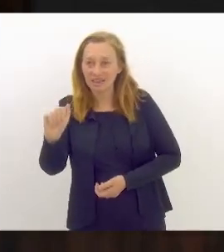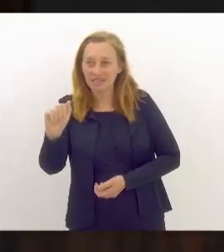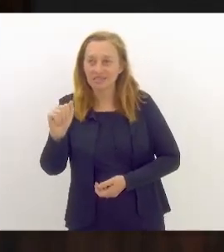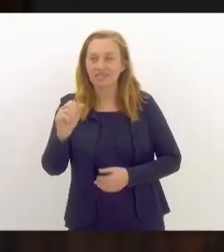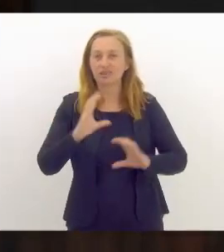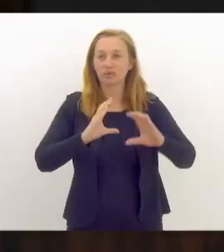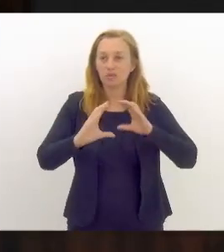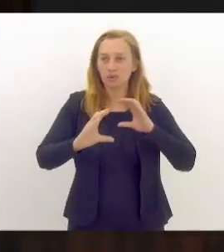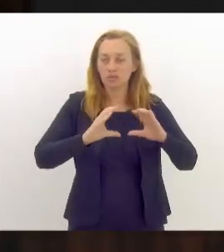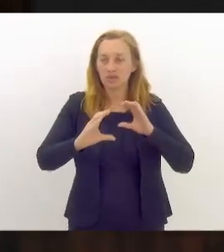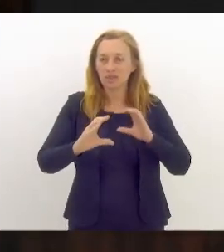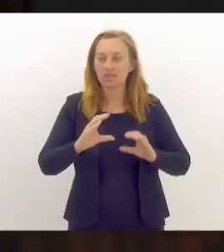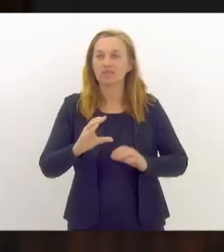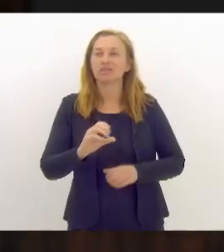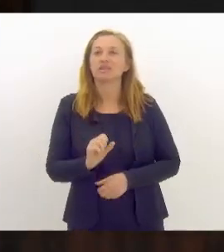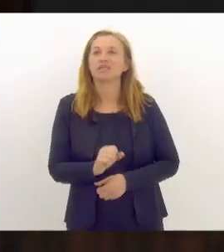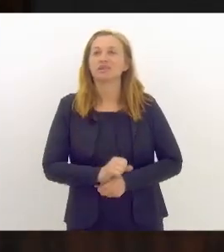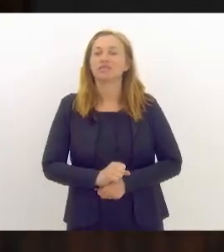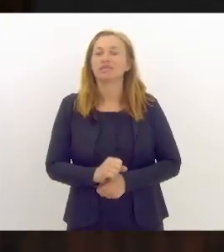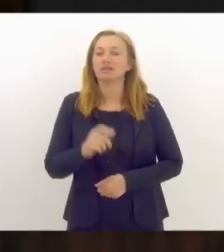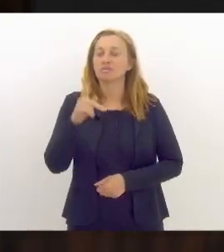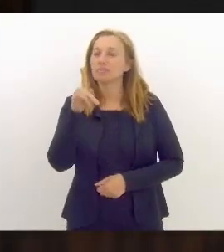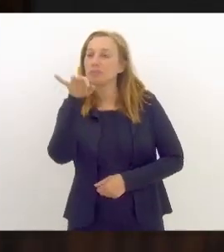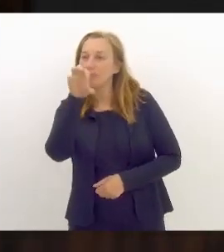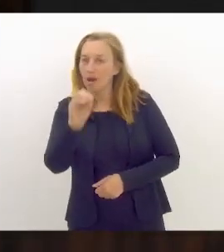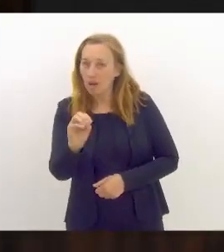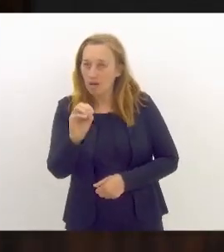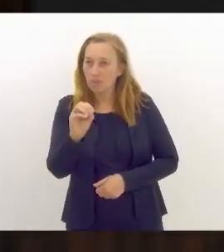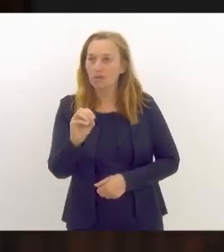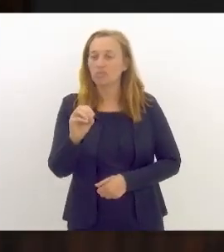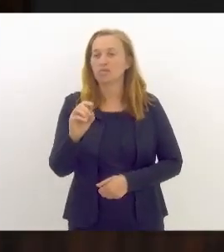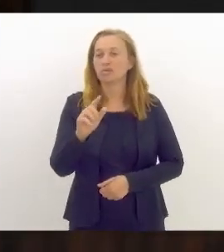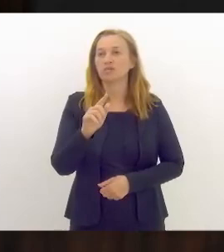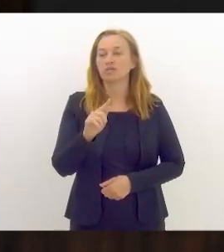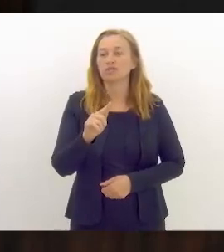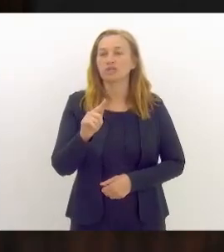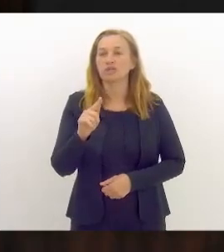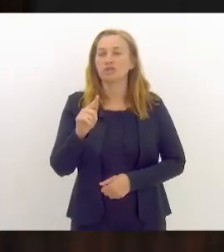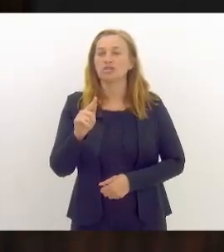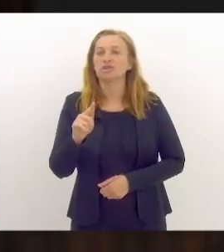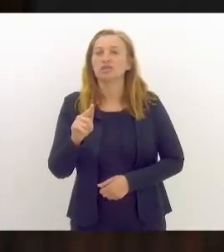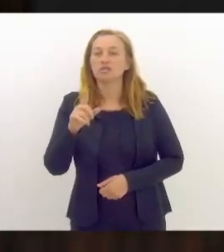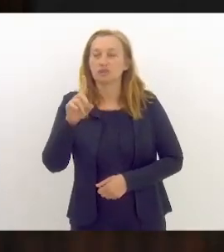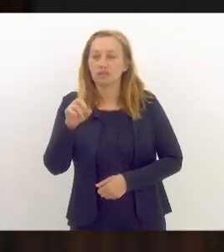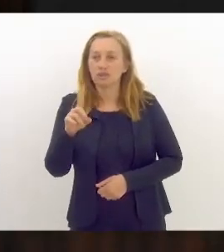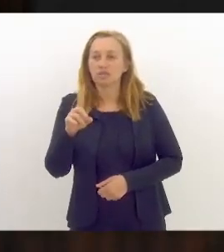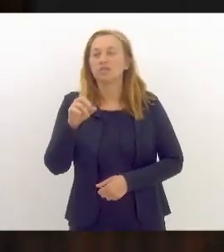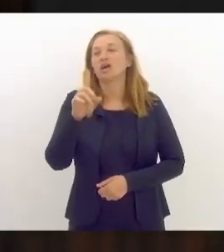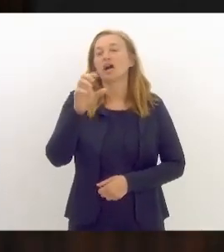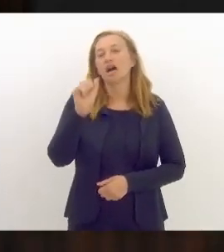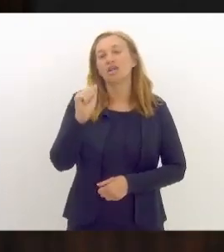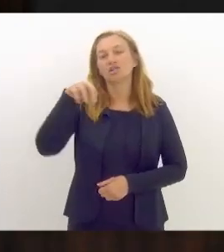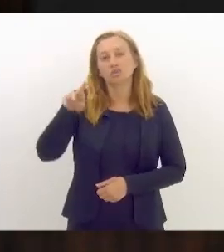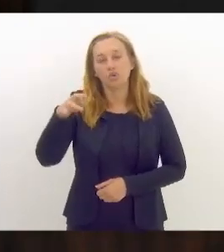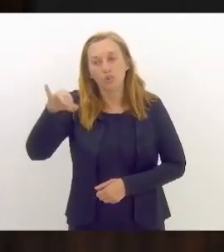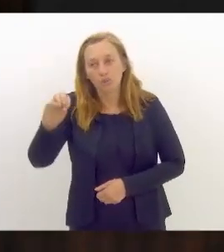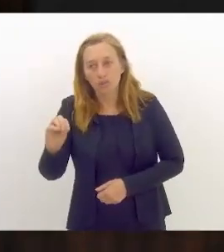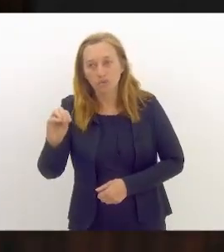comunicação da Sérgio de Paulo cavallari gerente executivo da Sérgio de Antônio